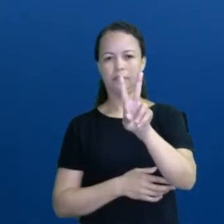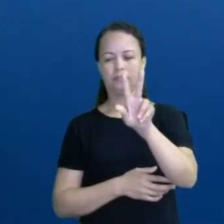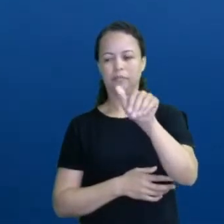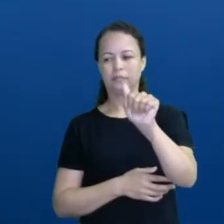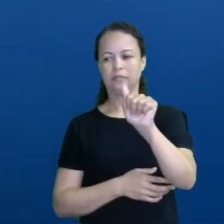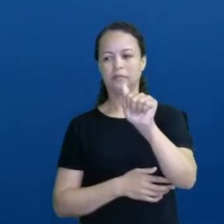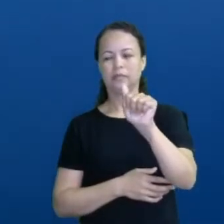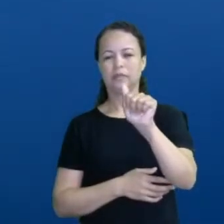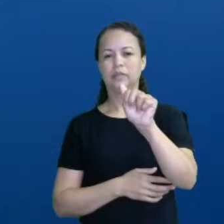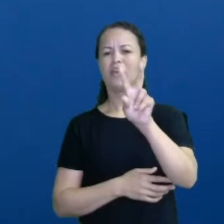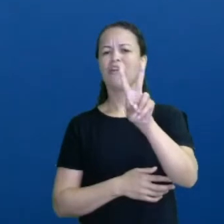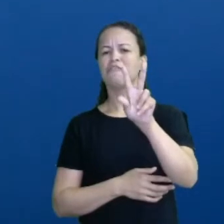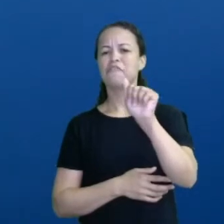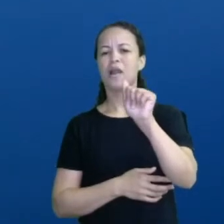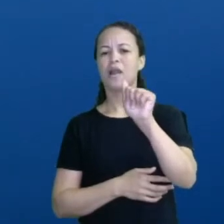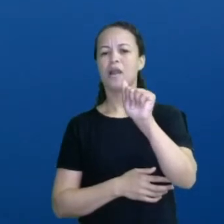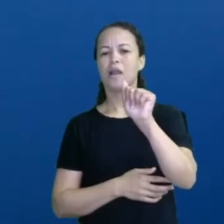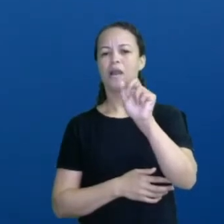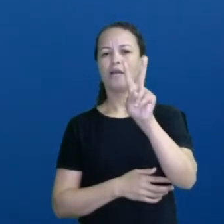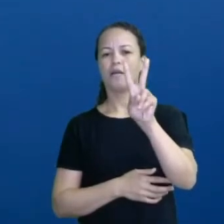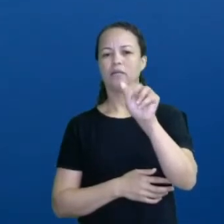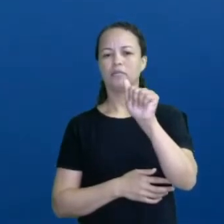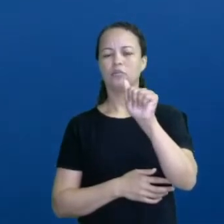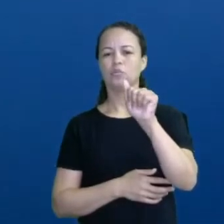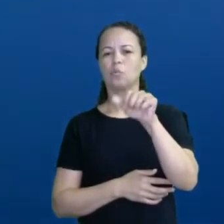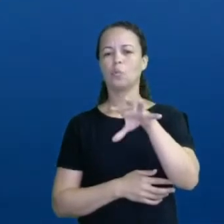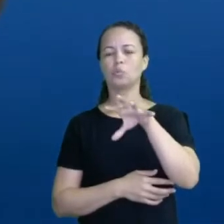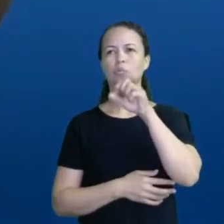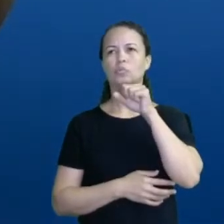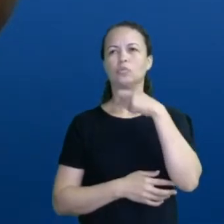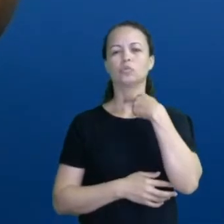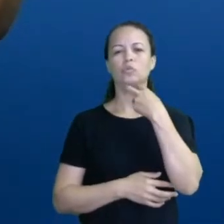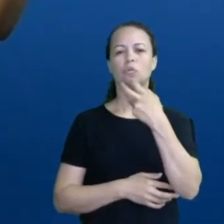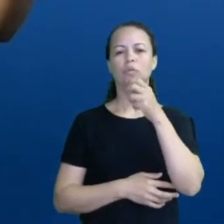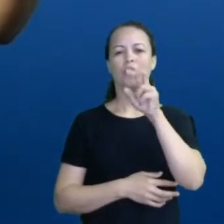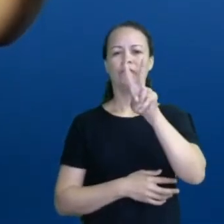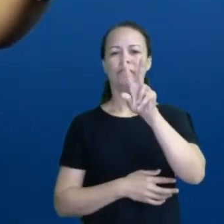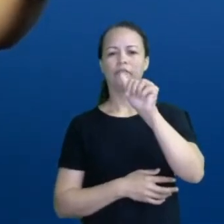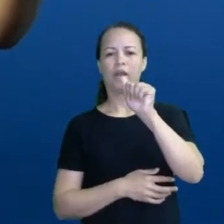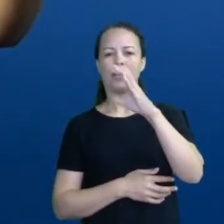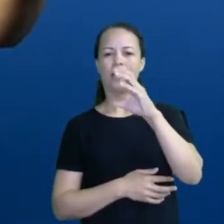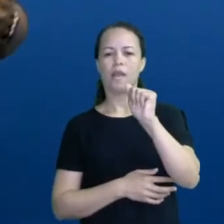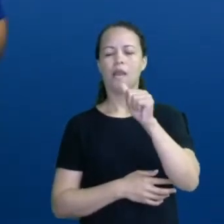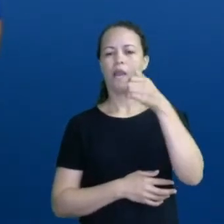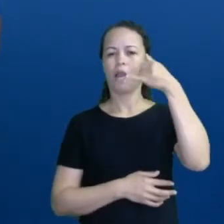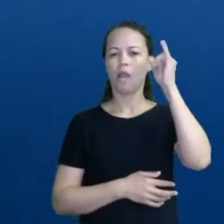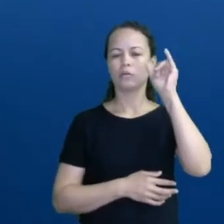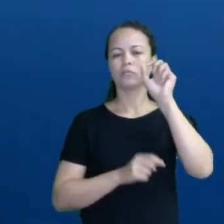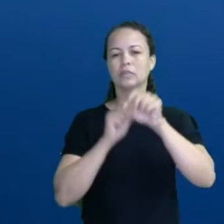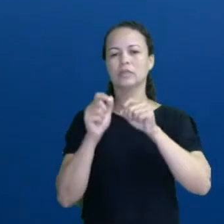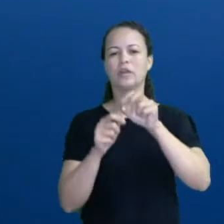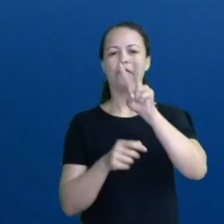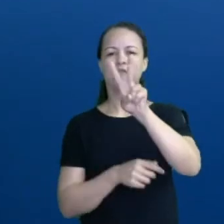Vá, como é vá, o mesmo som da vaca. Vá,